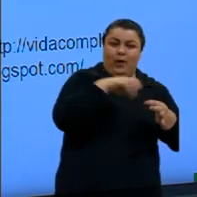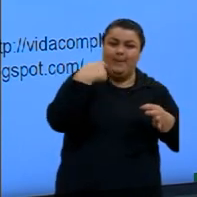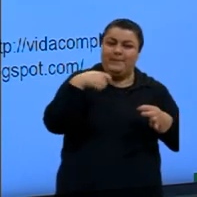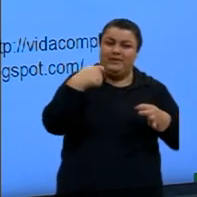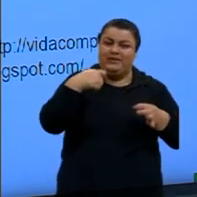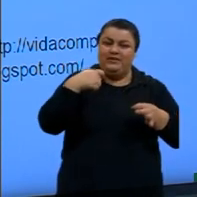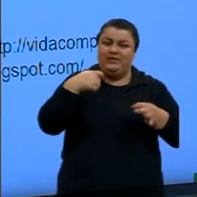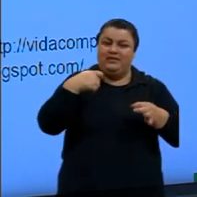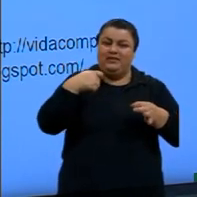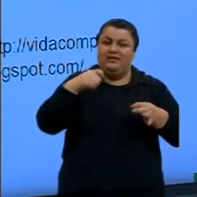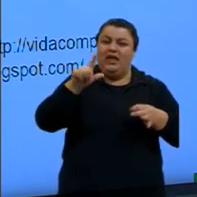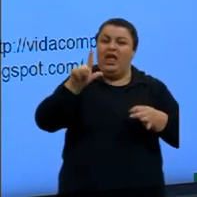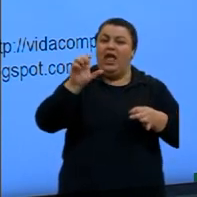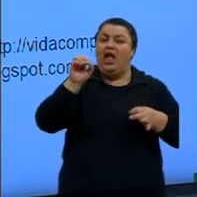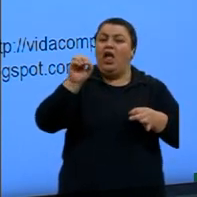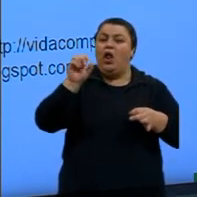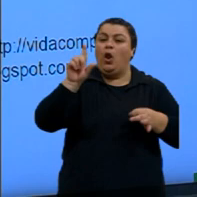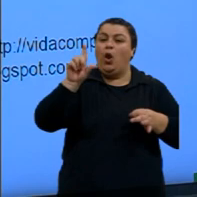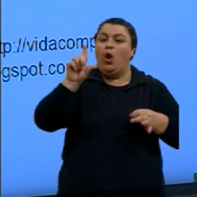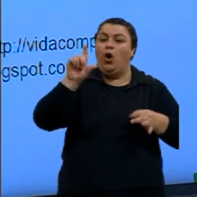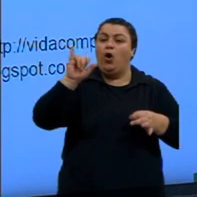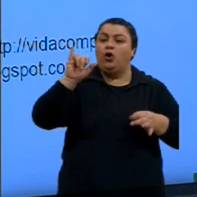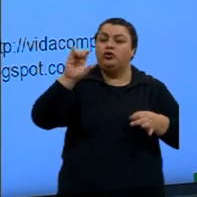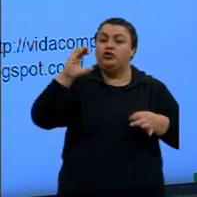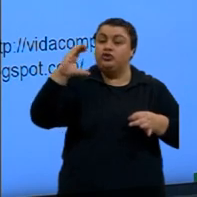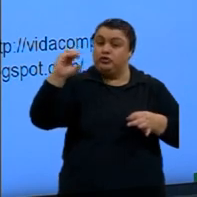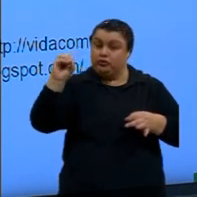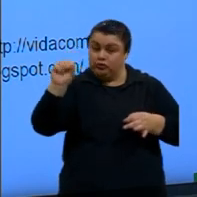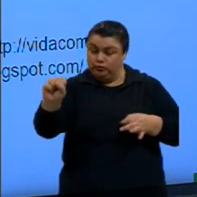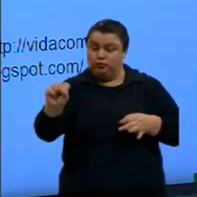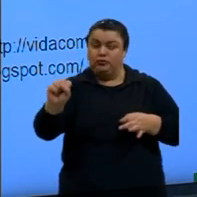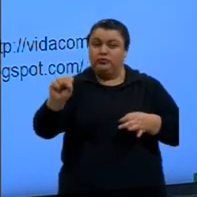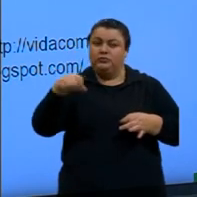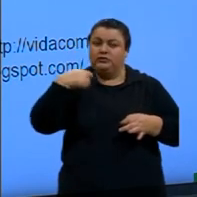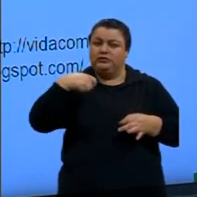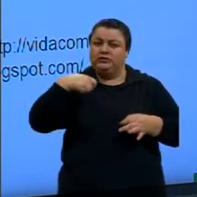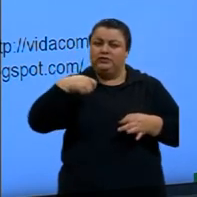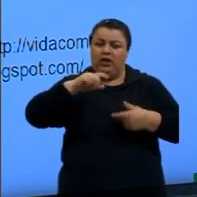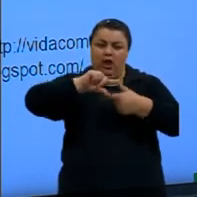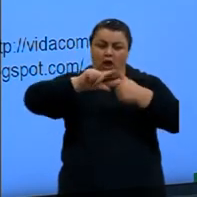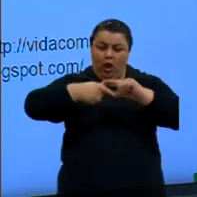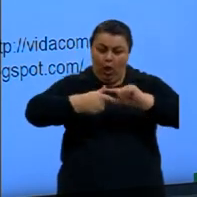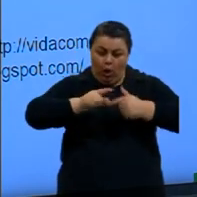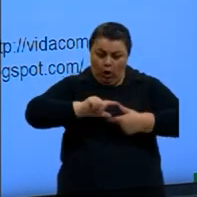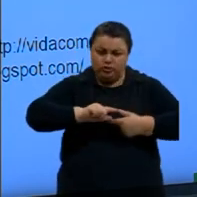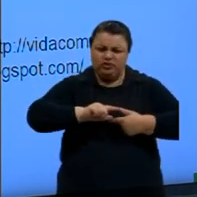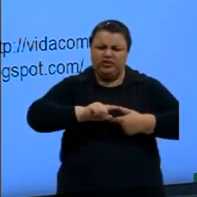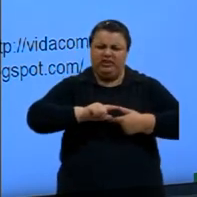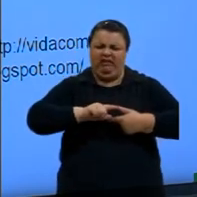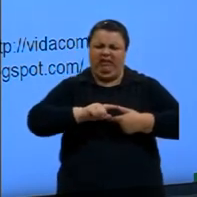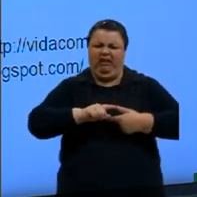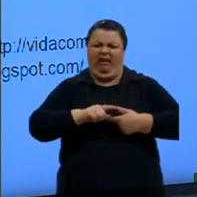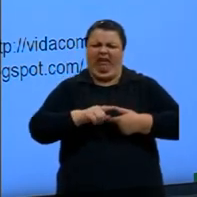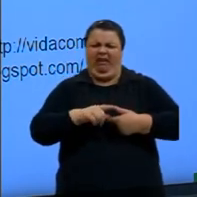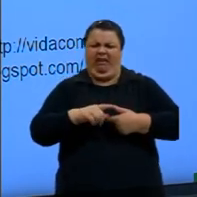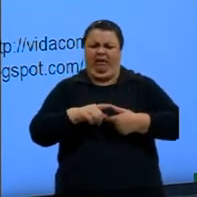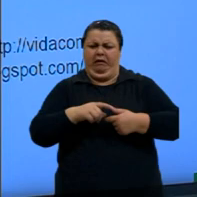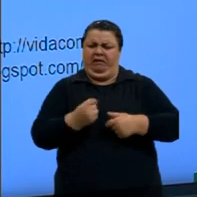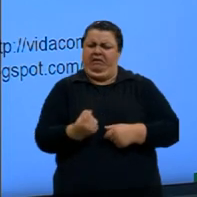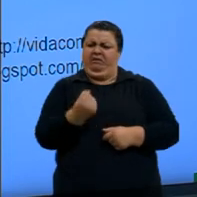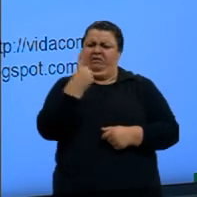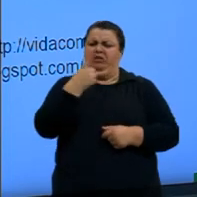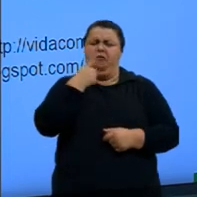precisam ser lógicos precisa ter uma lógica é muito estranhou a gente dizer eu acho não eu